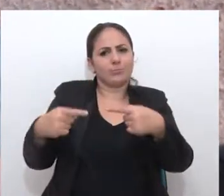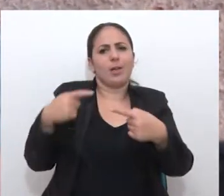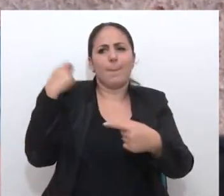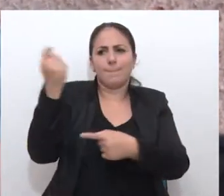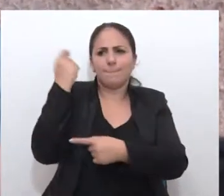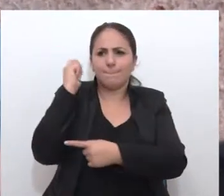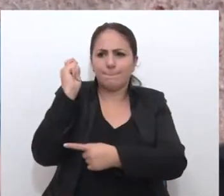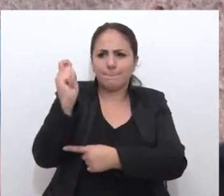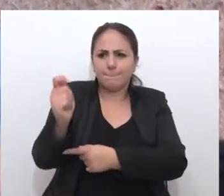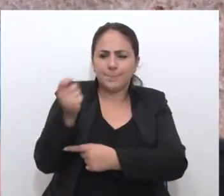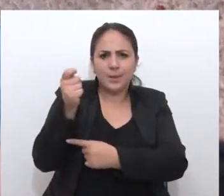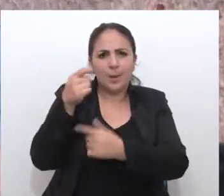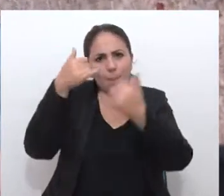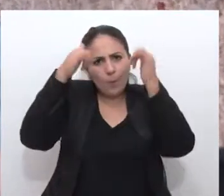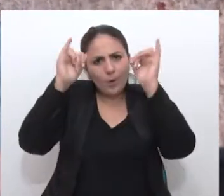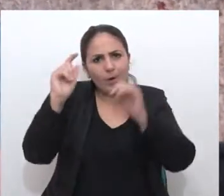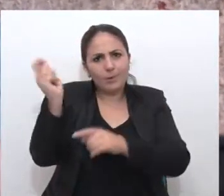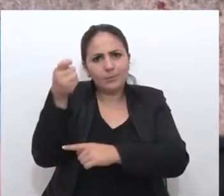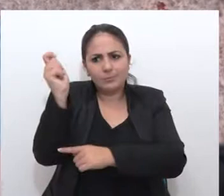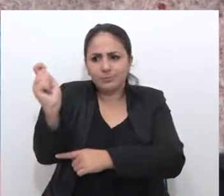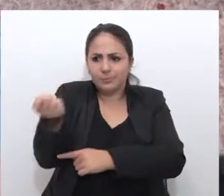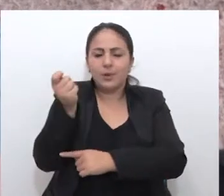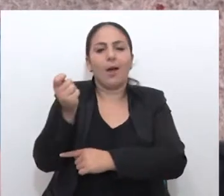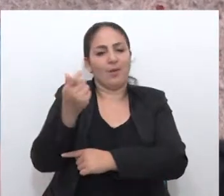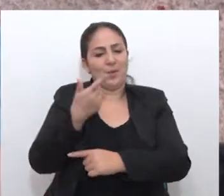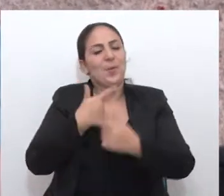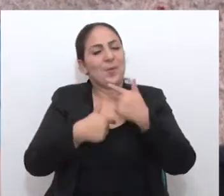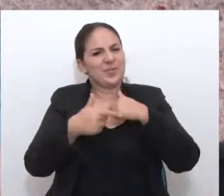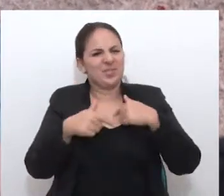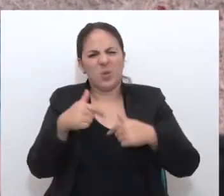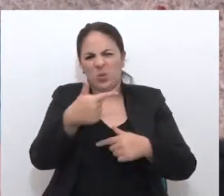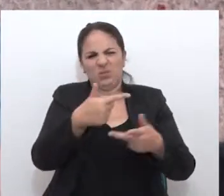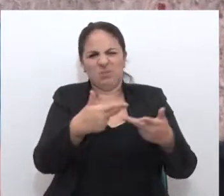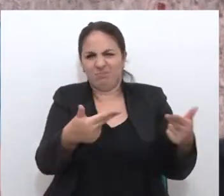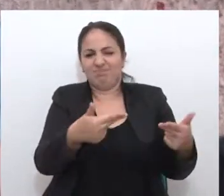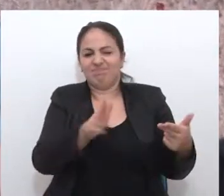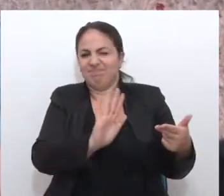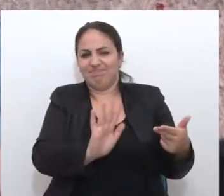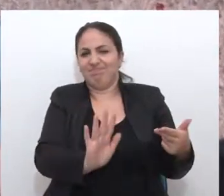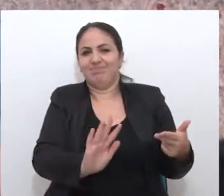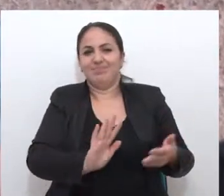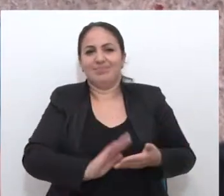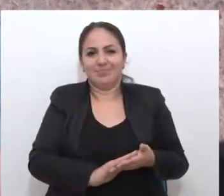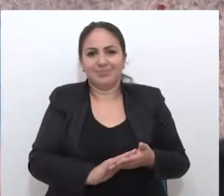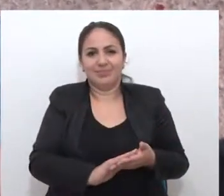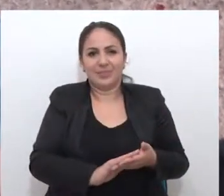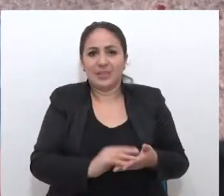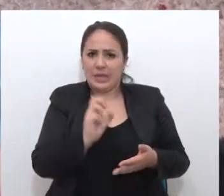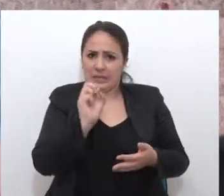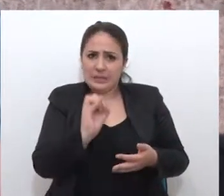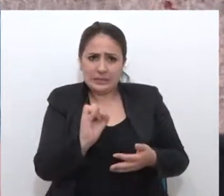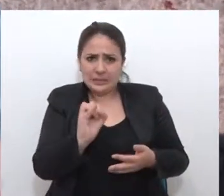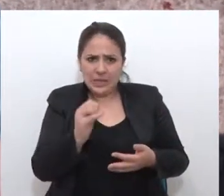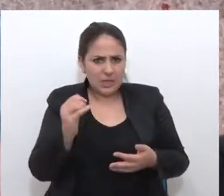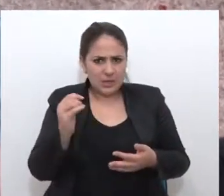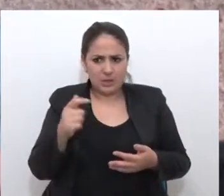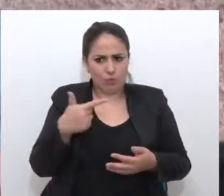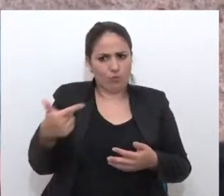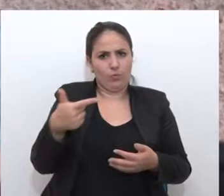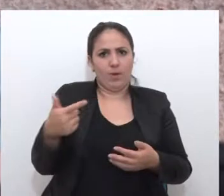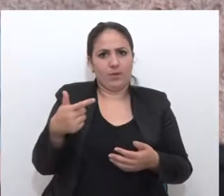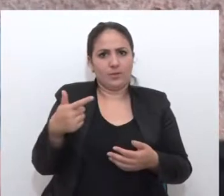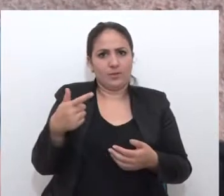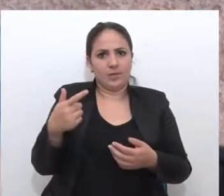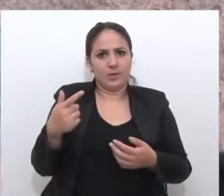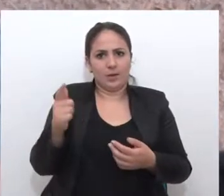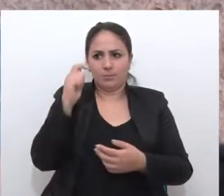torneio, correr atrás dos boi, laçar. Aí eu gostava, mas outras coisas até se não fosse para ir laçar, eu